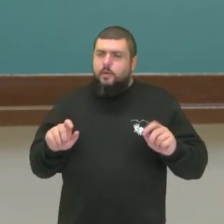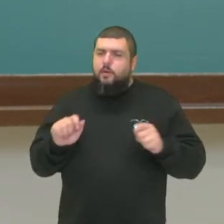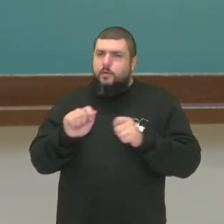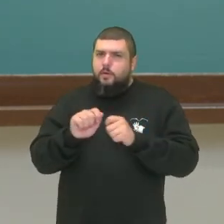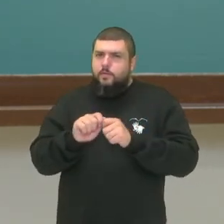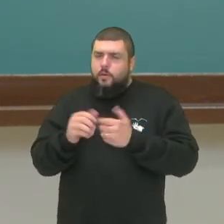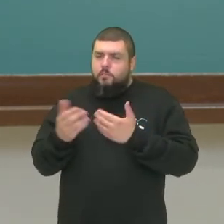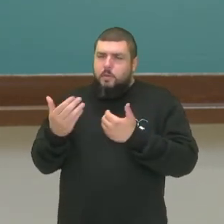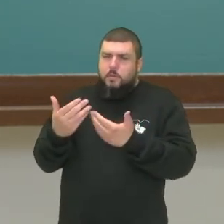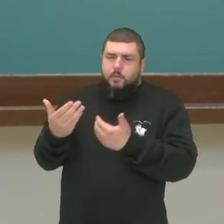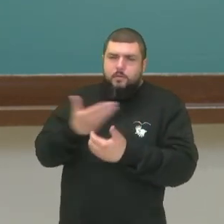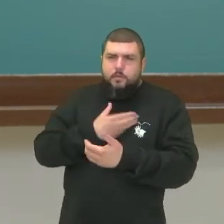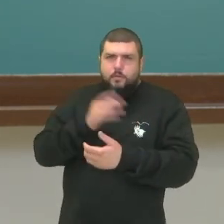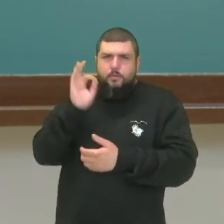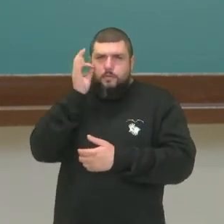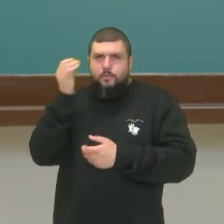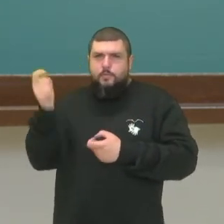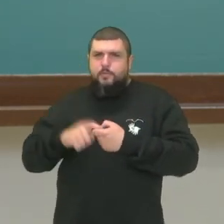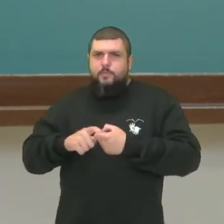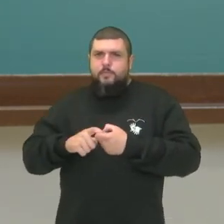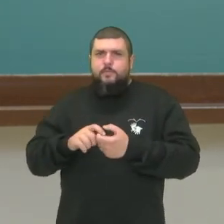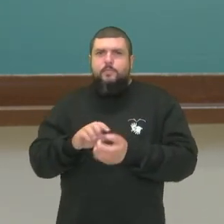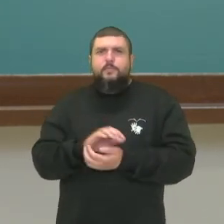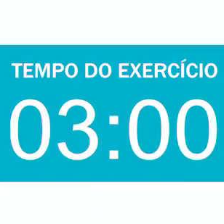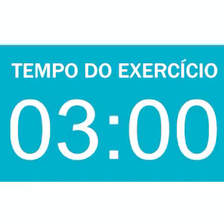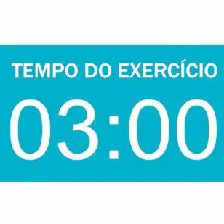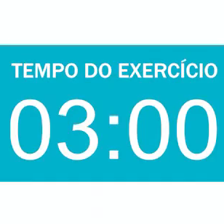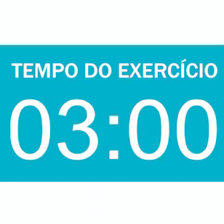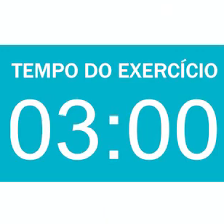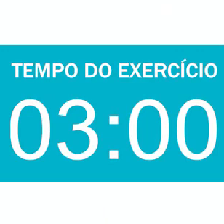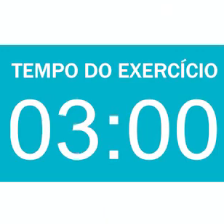conversa com os colegas, a gente volta a seguir.